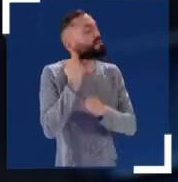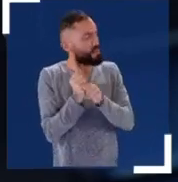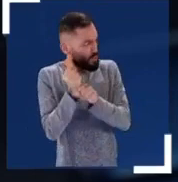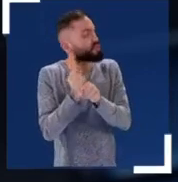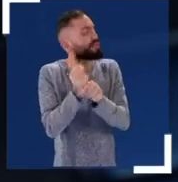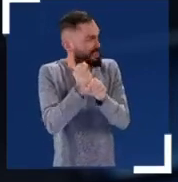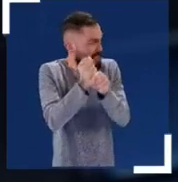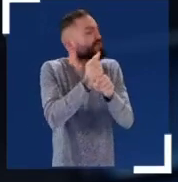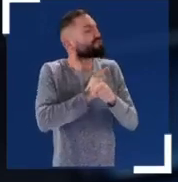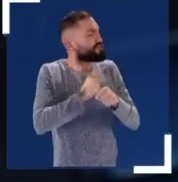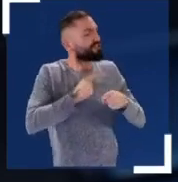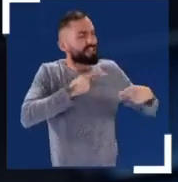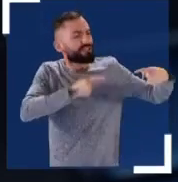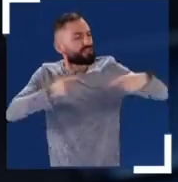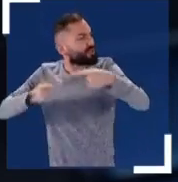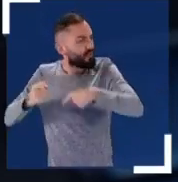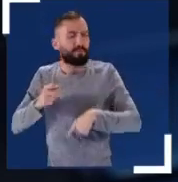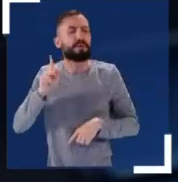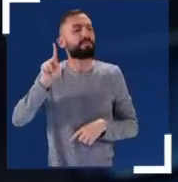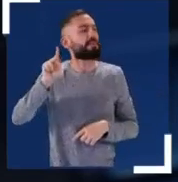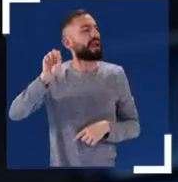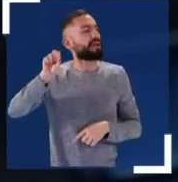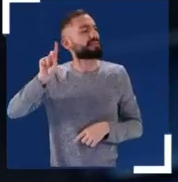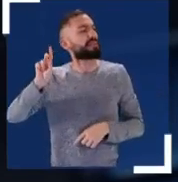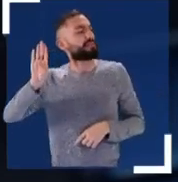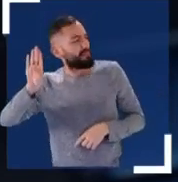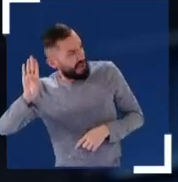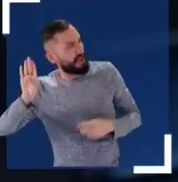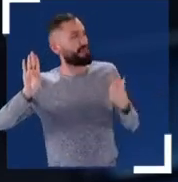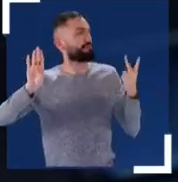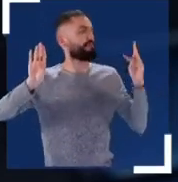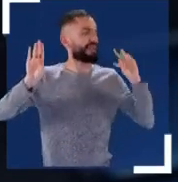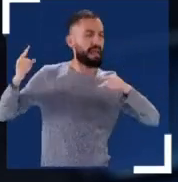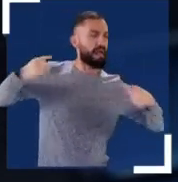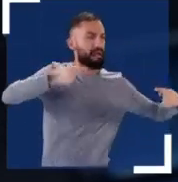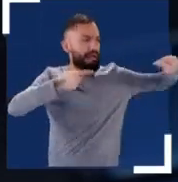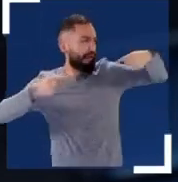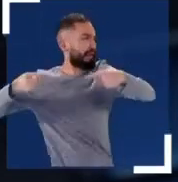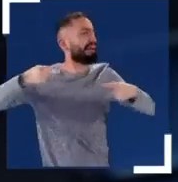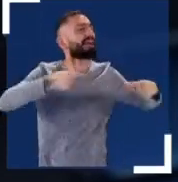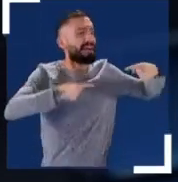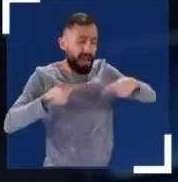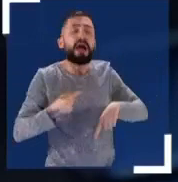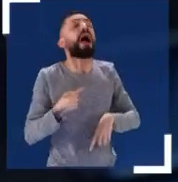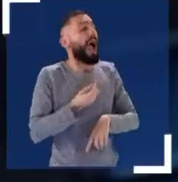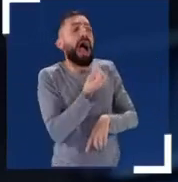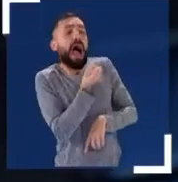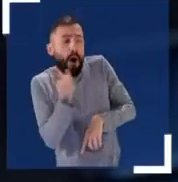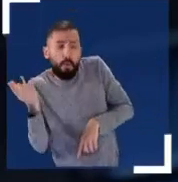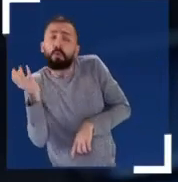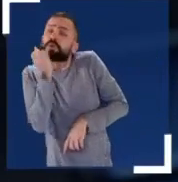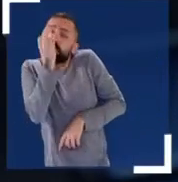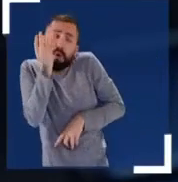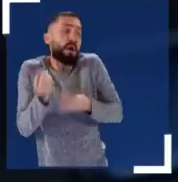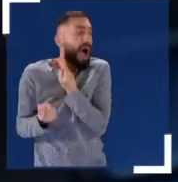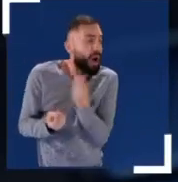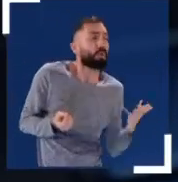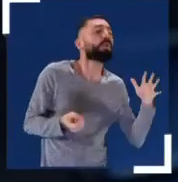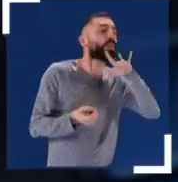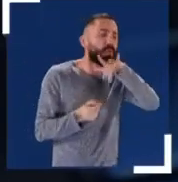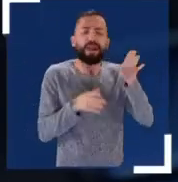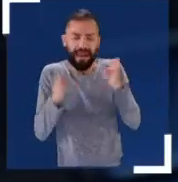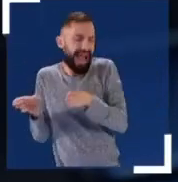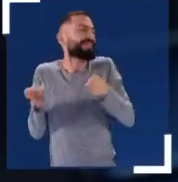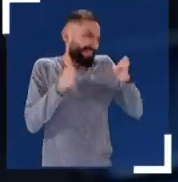essa disputa PT-PSDB que produziu coisas boas e ruins, né? Mas, de qualquer maneira, na